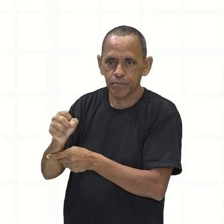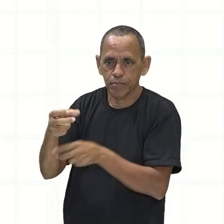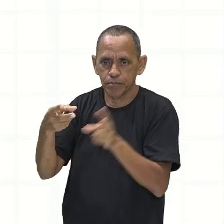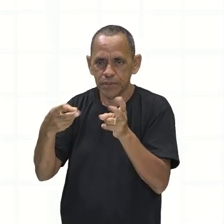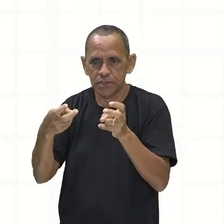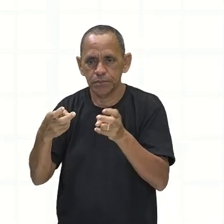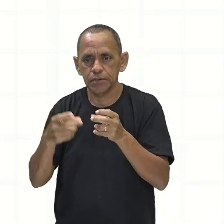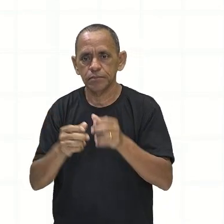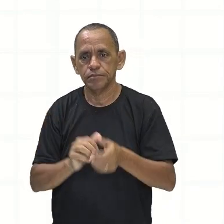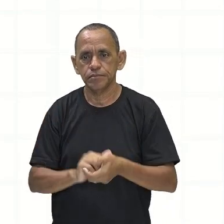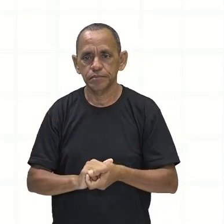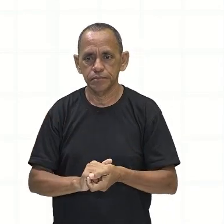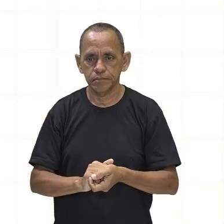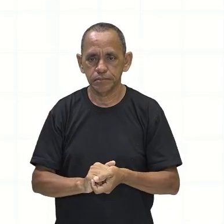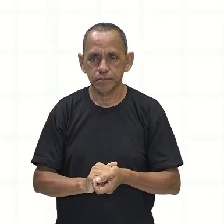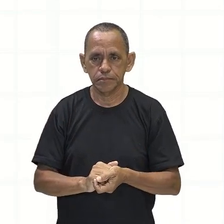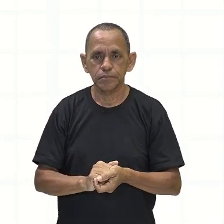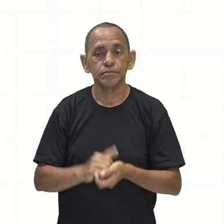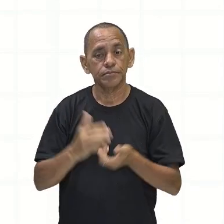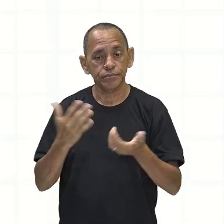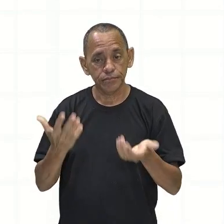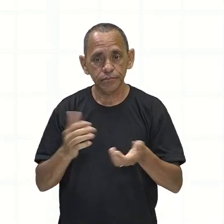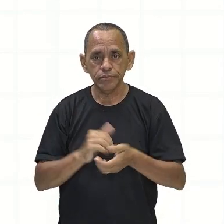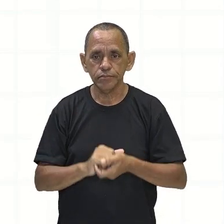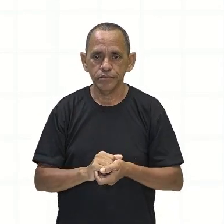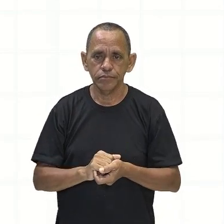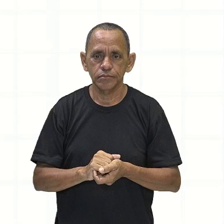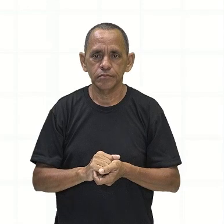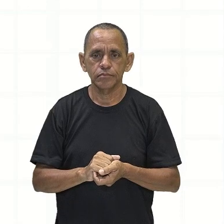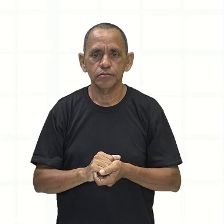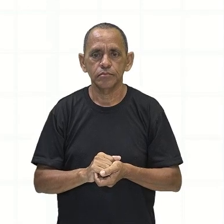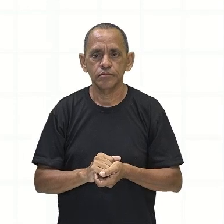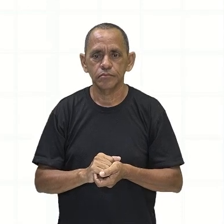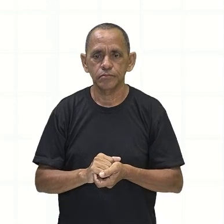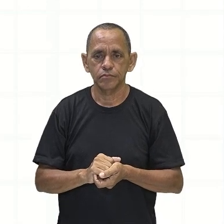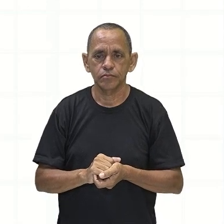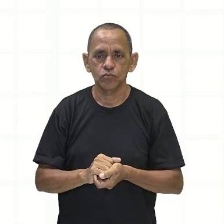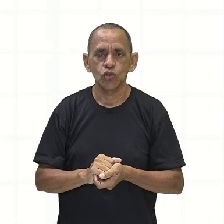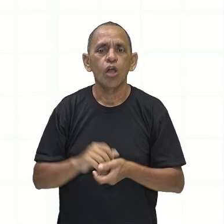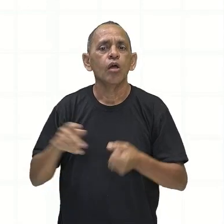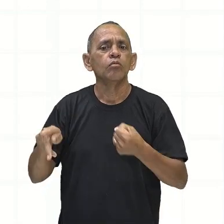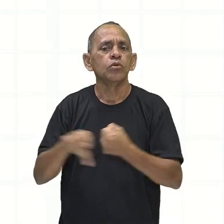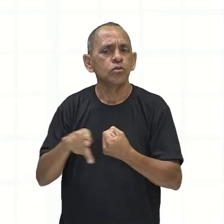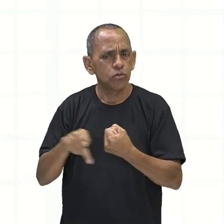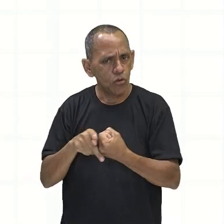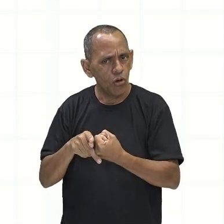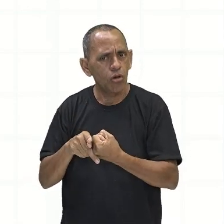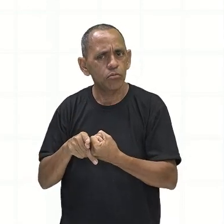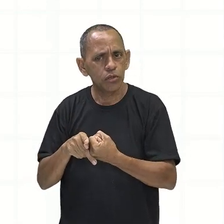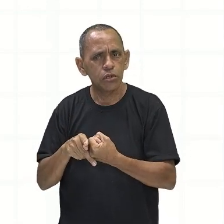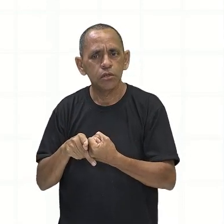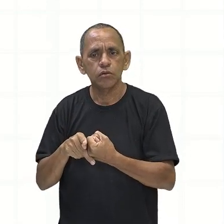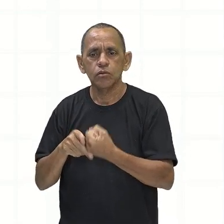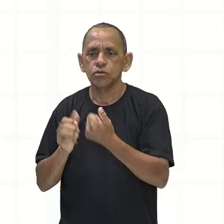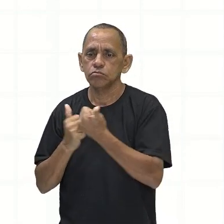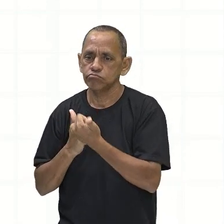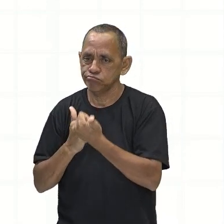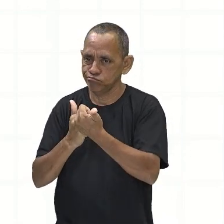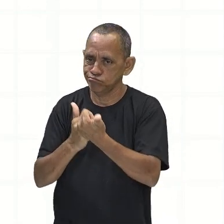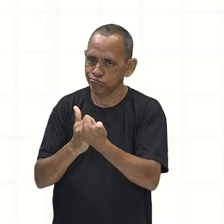trata-se de os urubus. Notam aí? Então, os pronomes eles vão substituindo esses nomes.